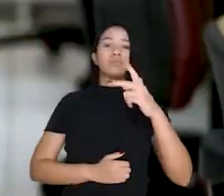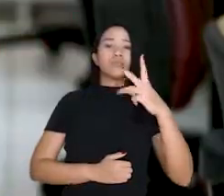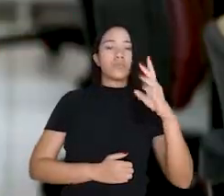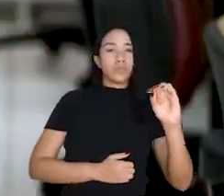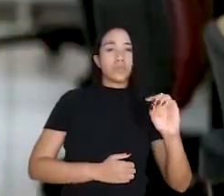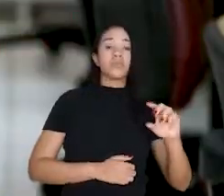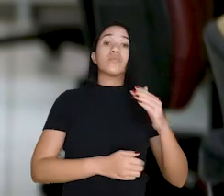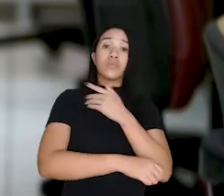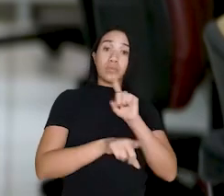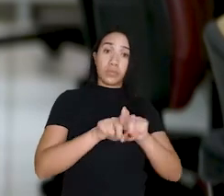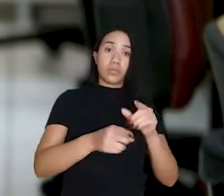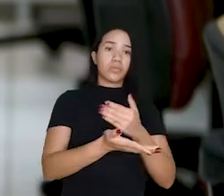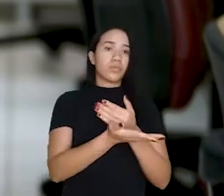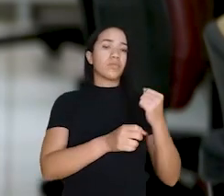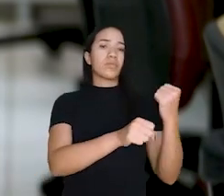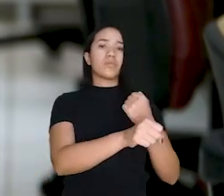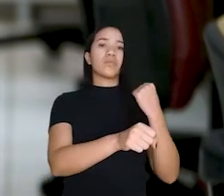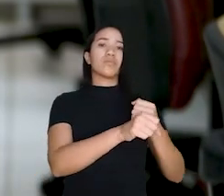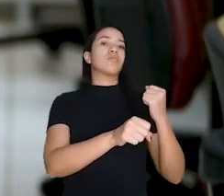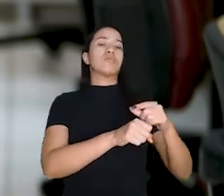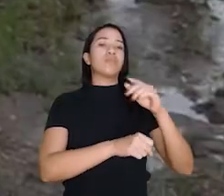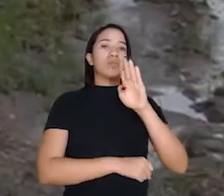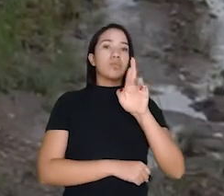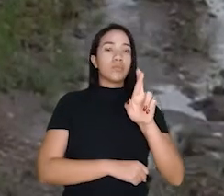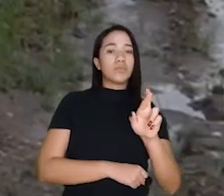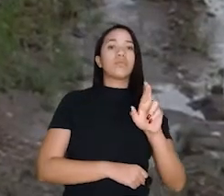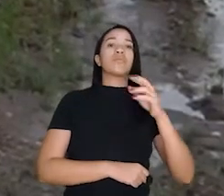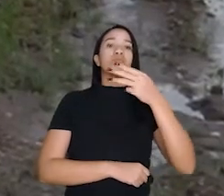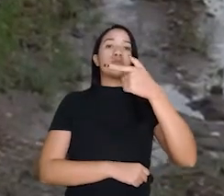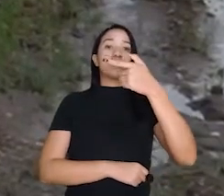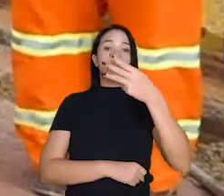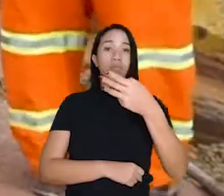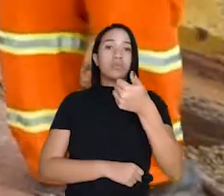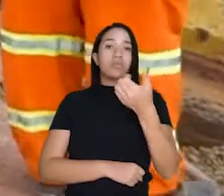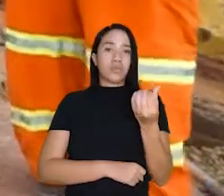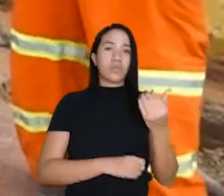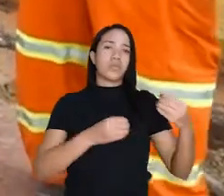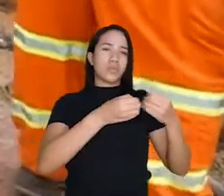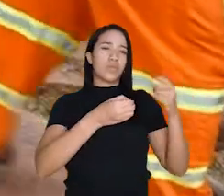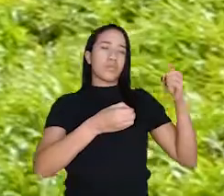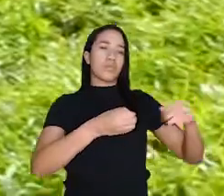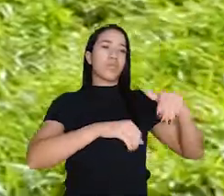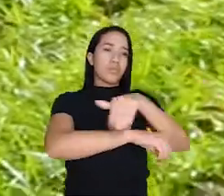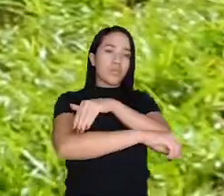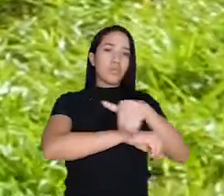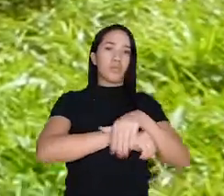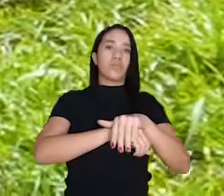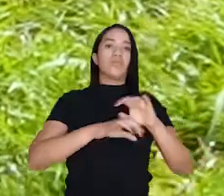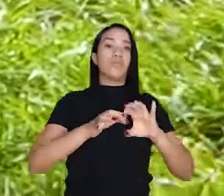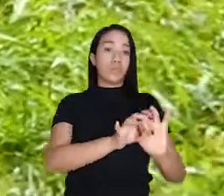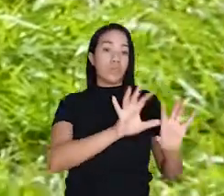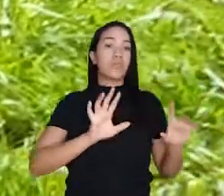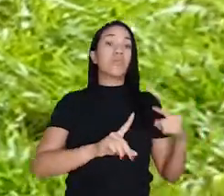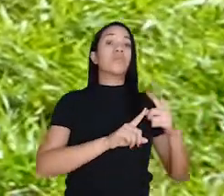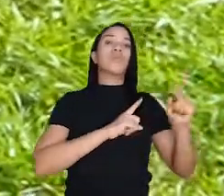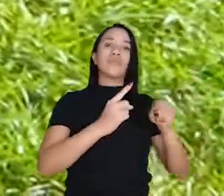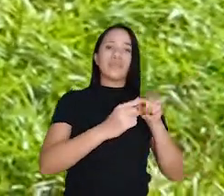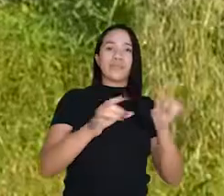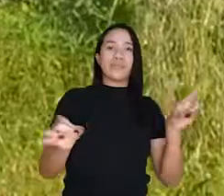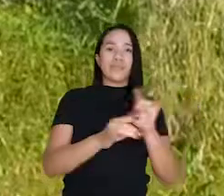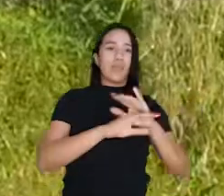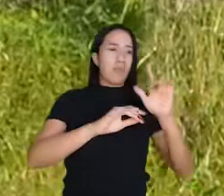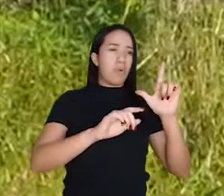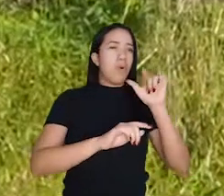Governo inicia a obra de drenagem no canal do Toras, na BR-316, próximo à Avenida Independência. O serviço tem por